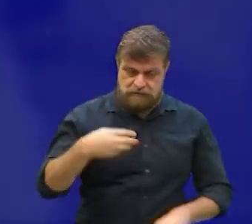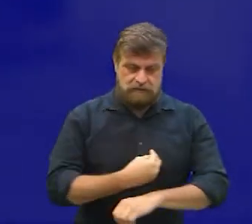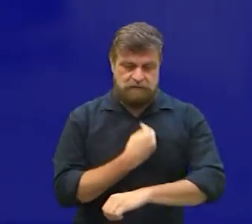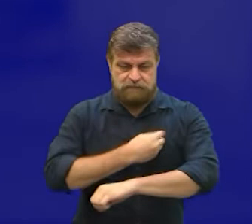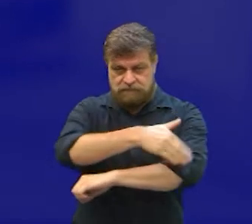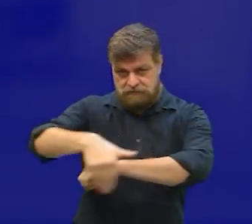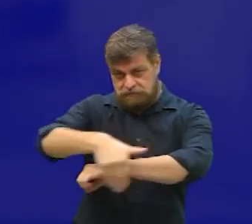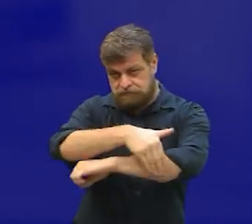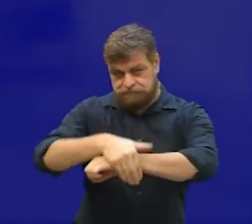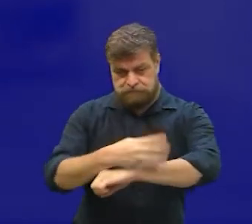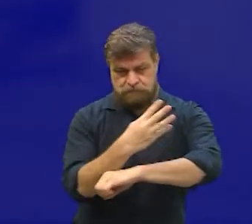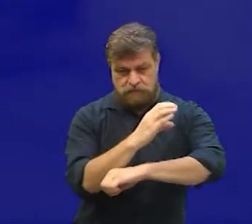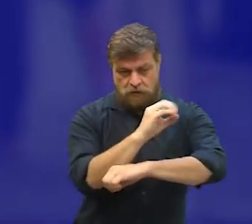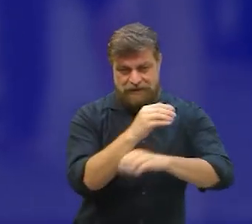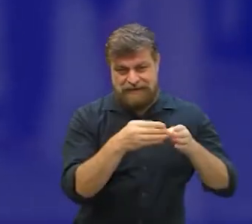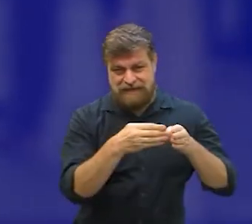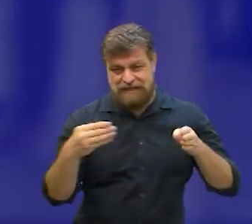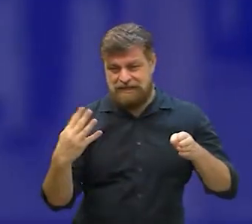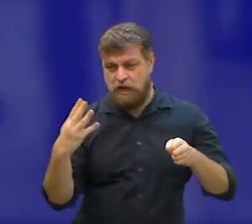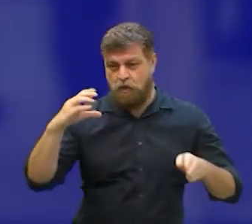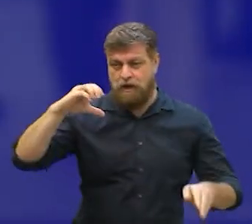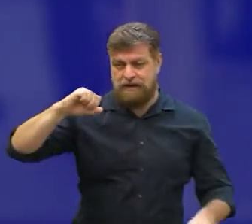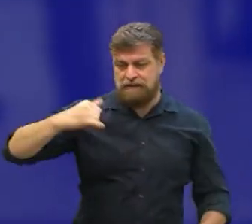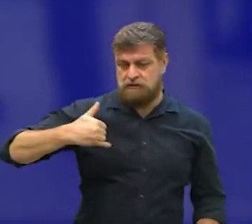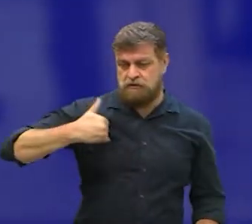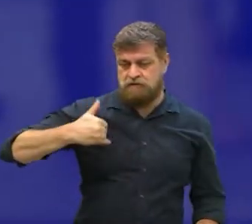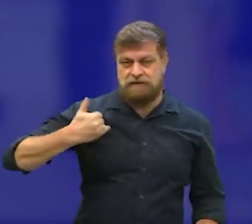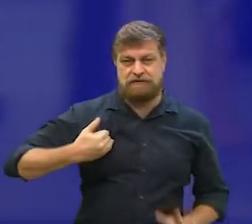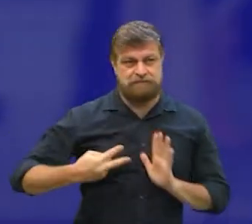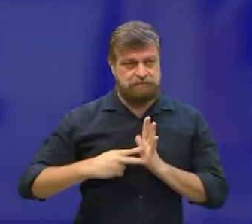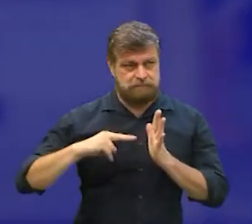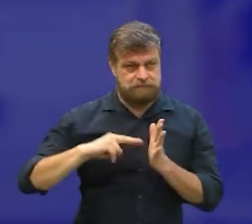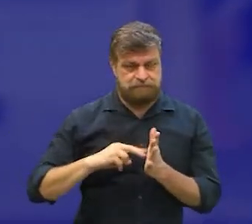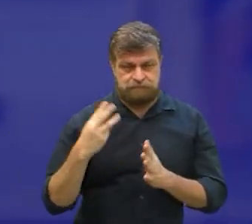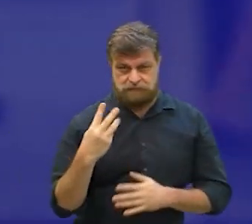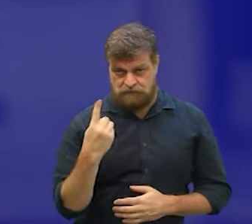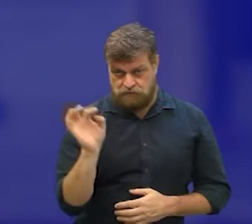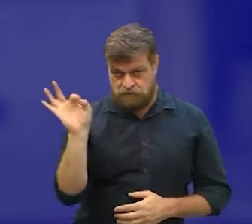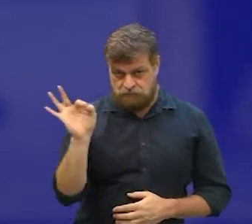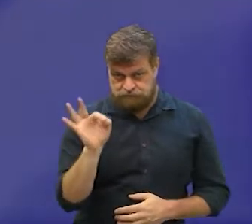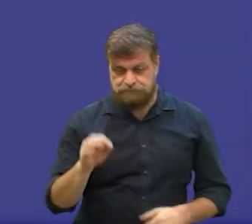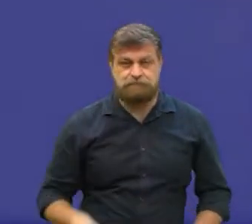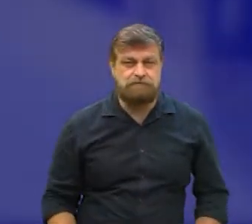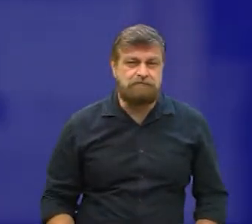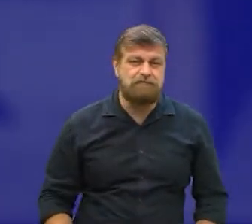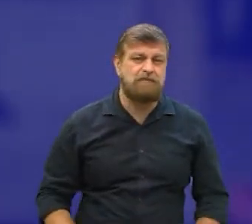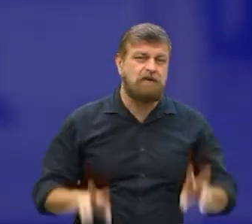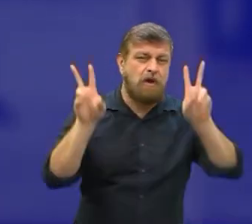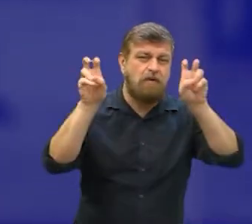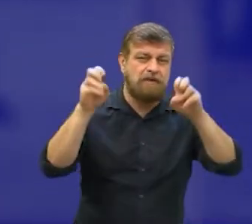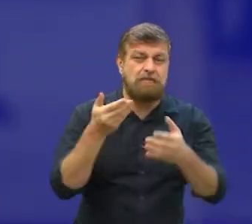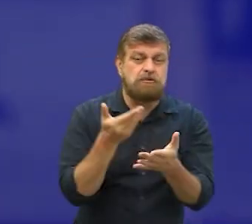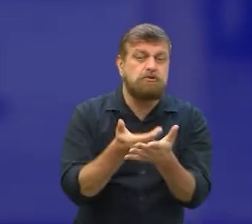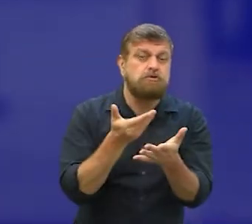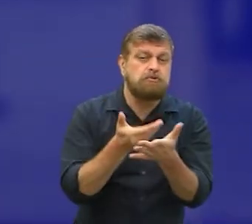em situação de rua está entre 40 e 49 anos, o que representa 31%. Quanto ao